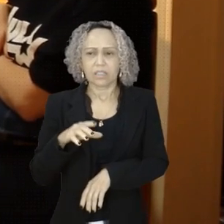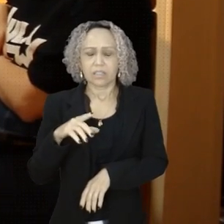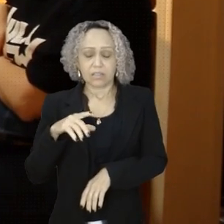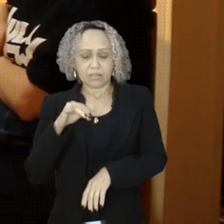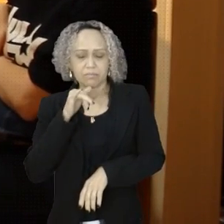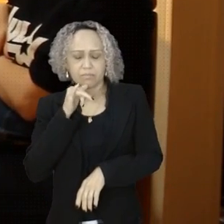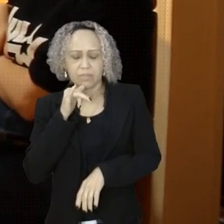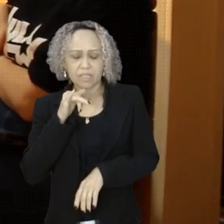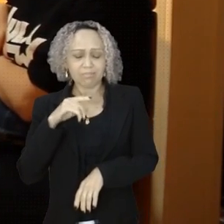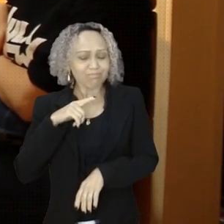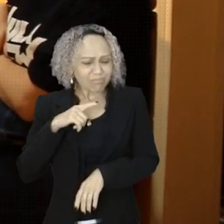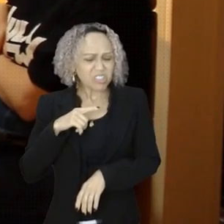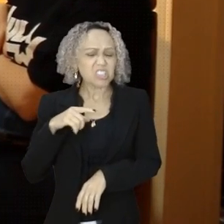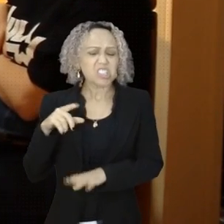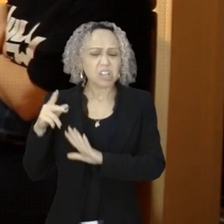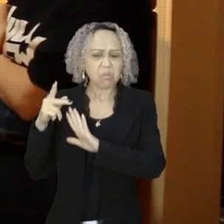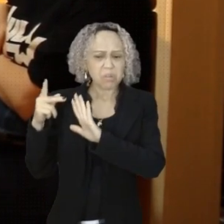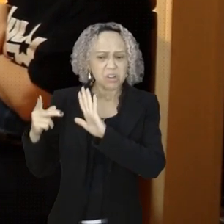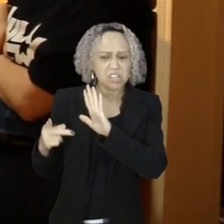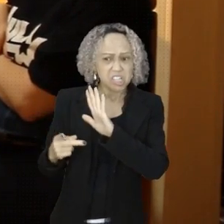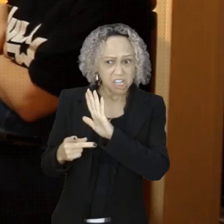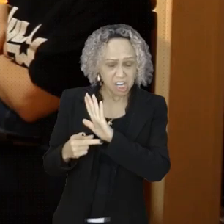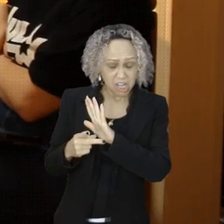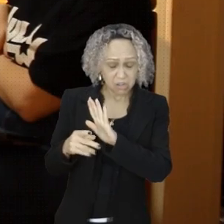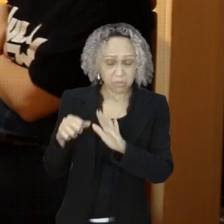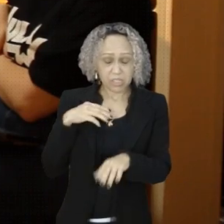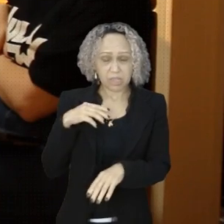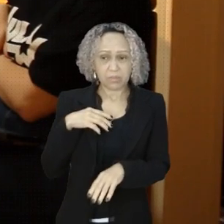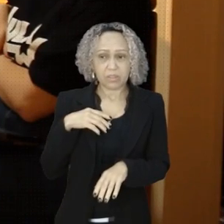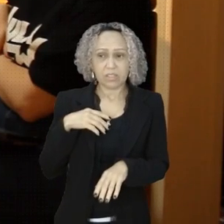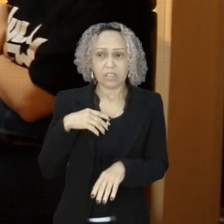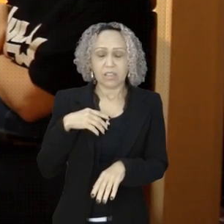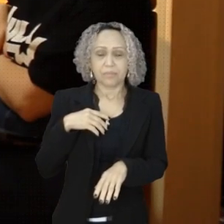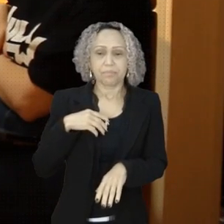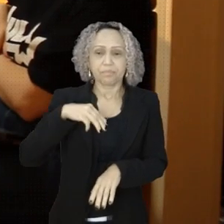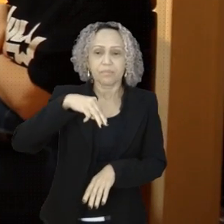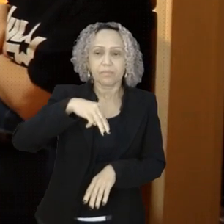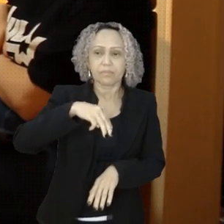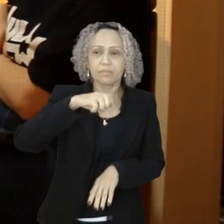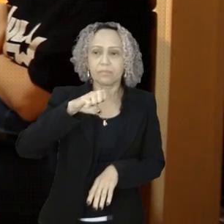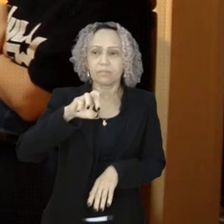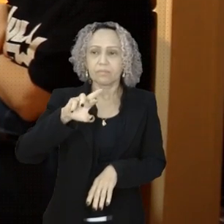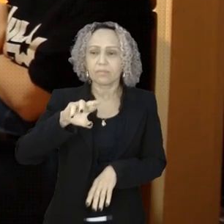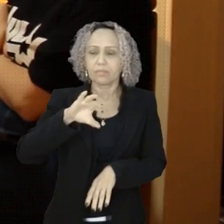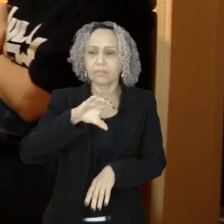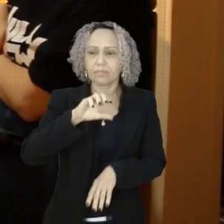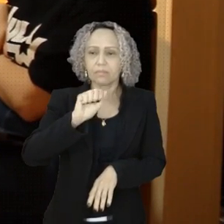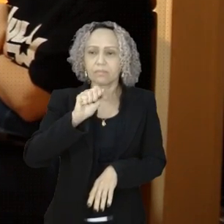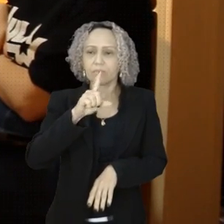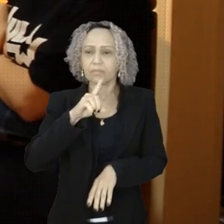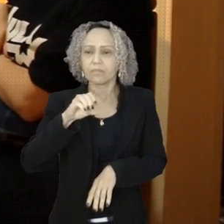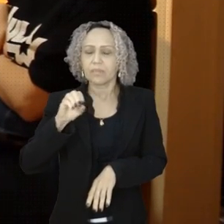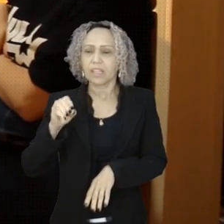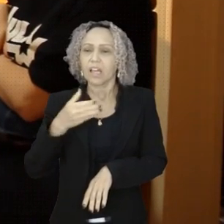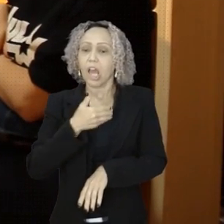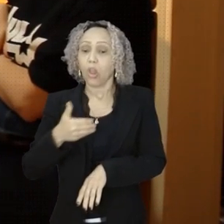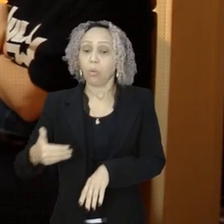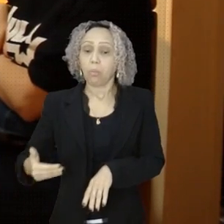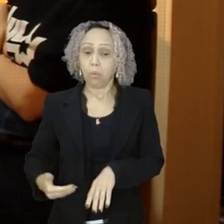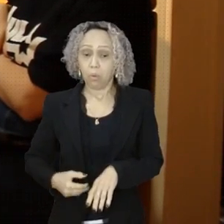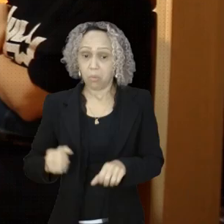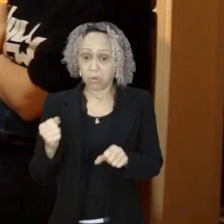que vem de lá do leste, da ponta da cidade, e que, não é, na